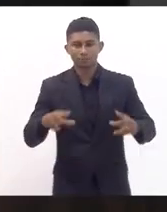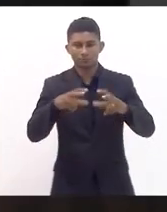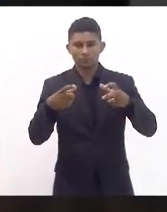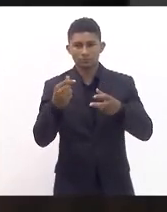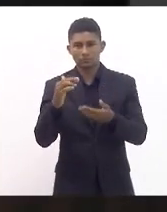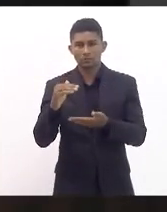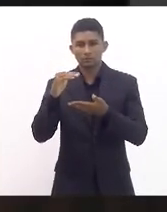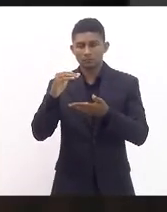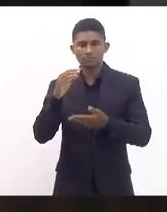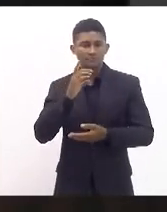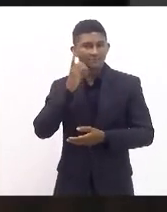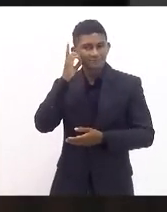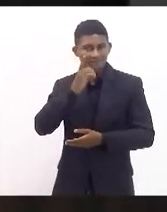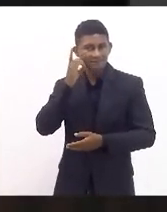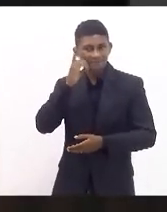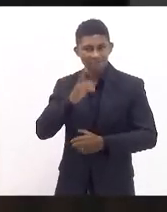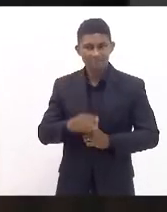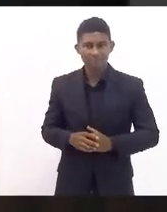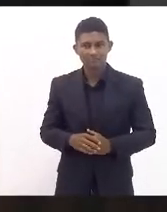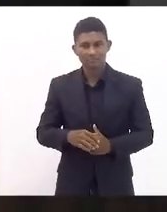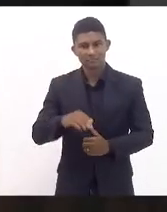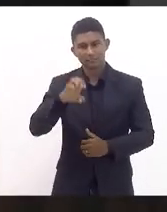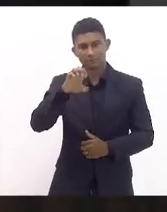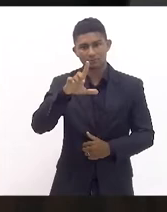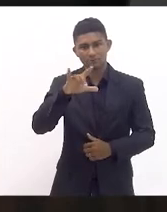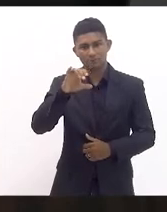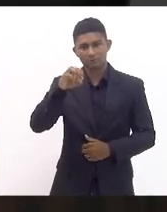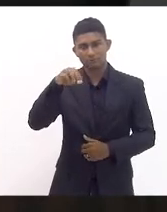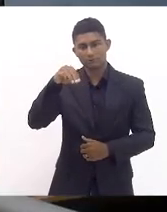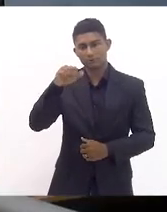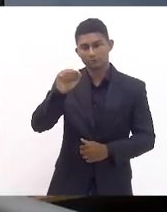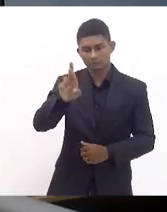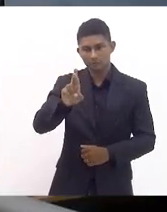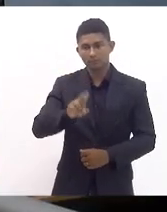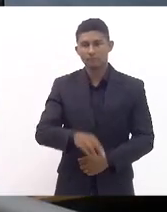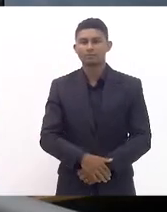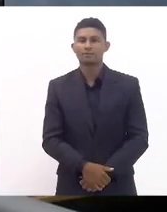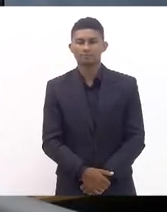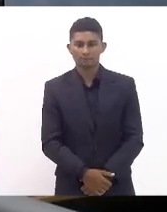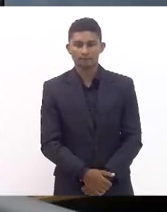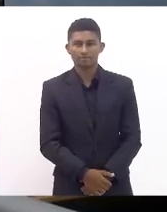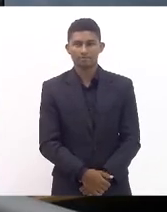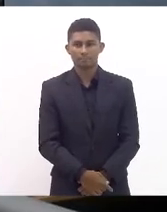Orçamento, deputado Eliomar Coelho.